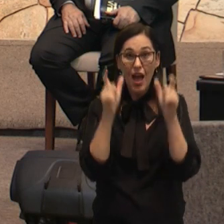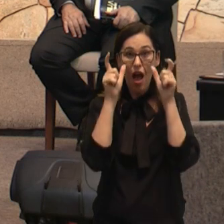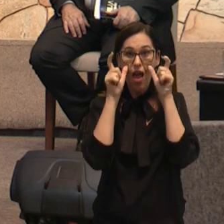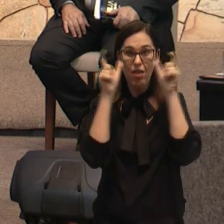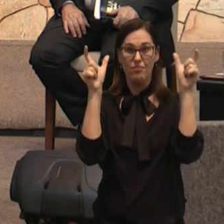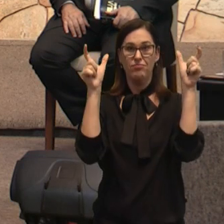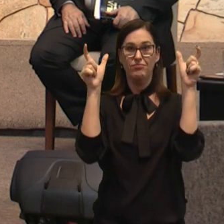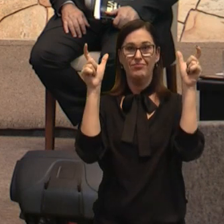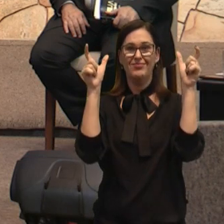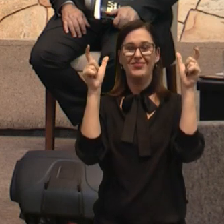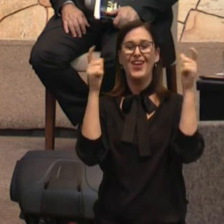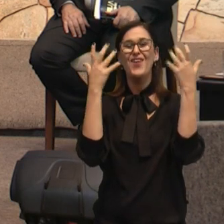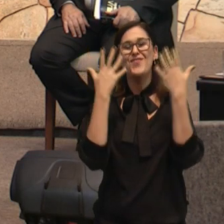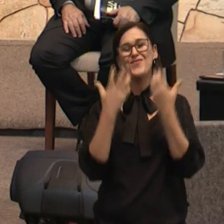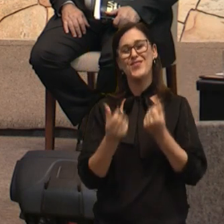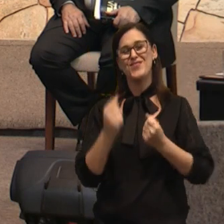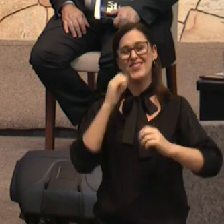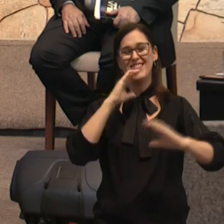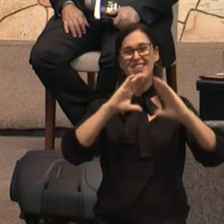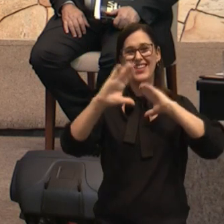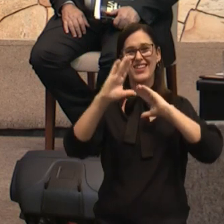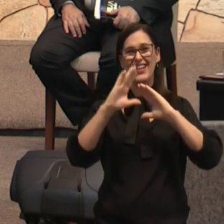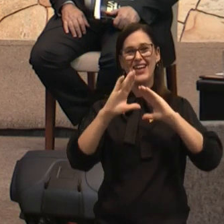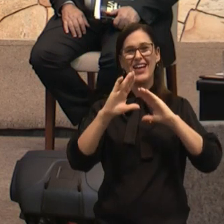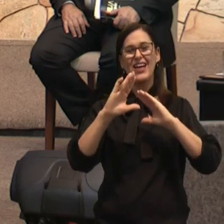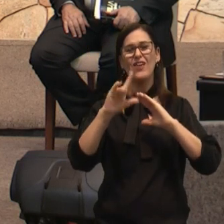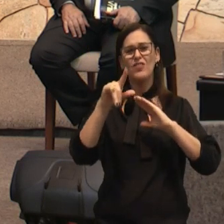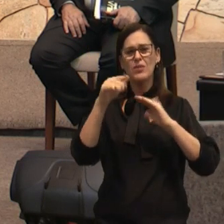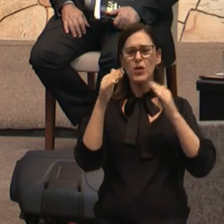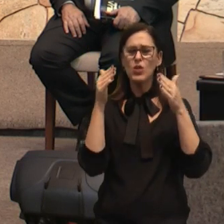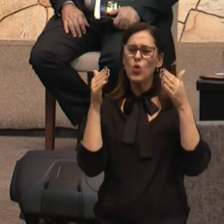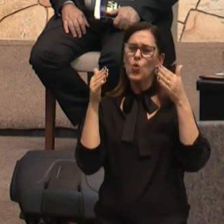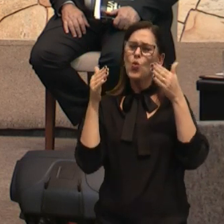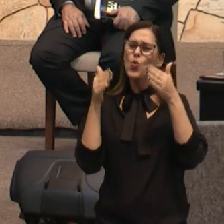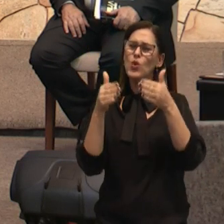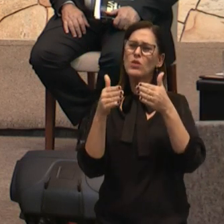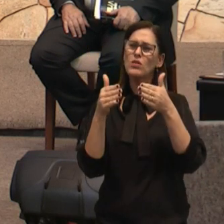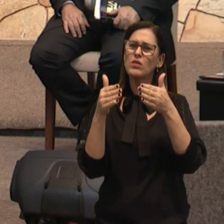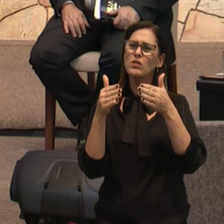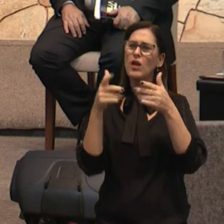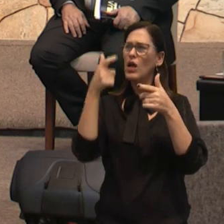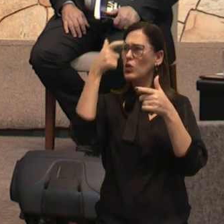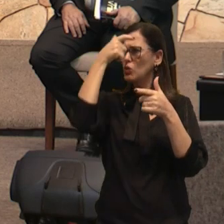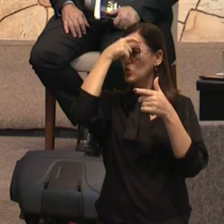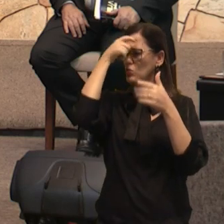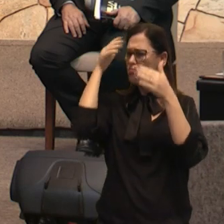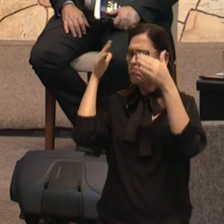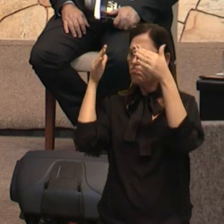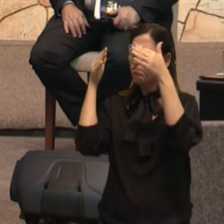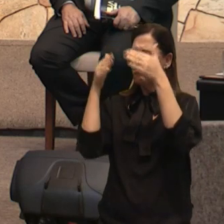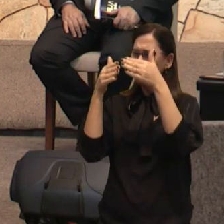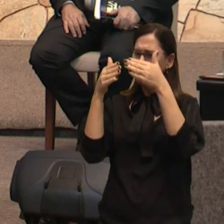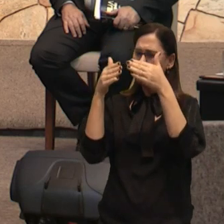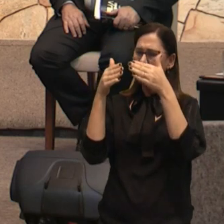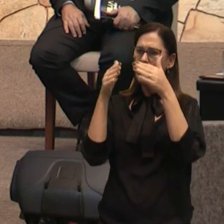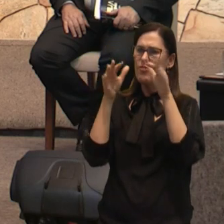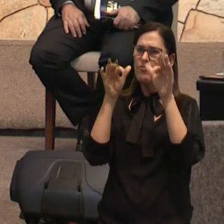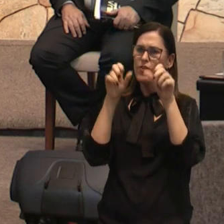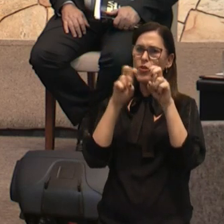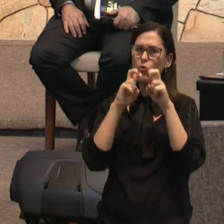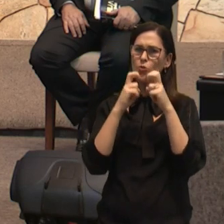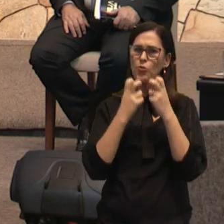alerta, cantemos. Que você possa agora concentrar, voltar a tua mente para este final de